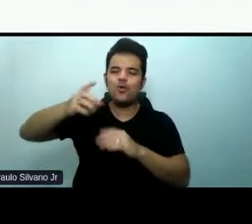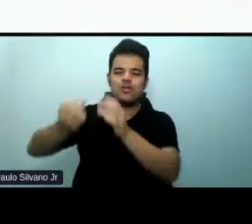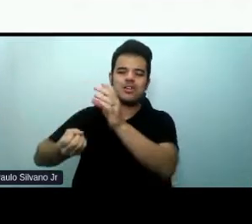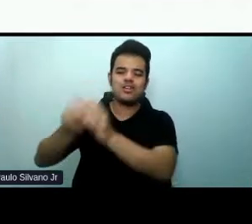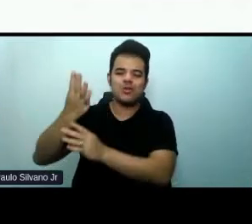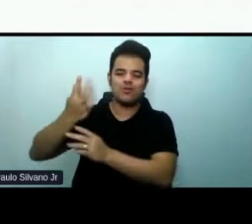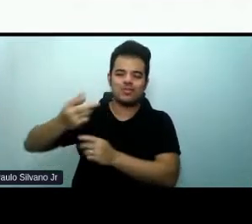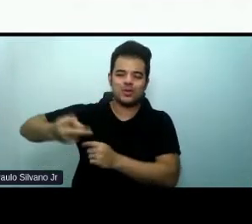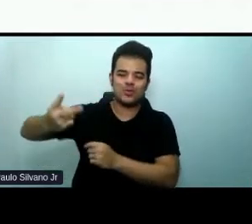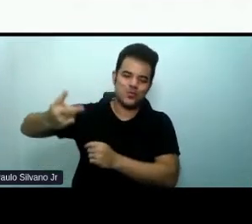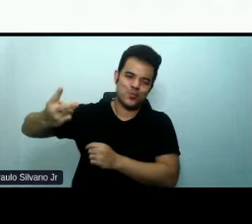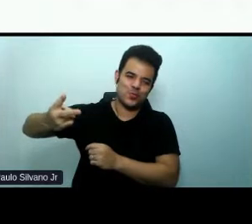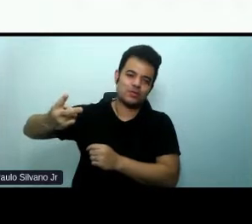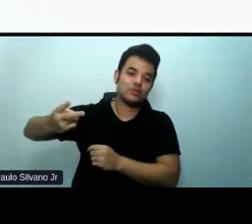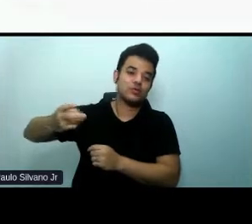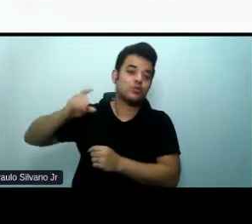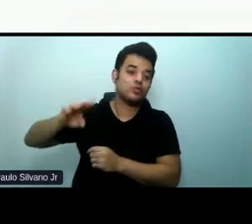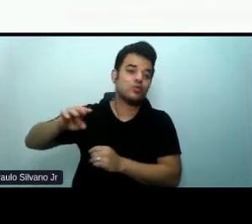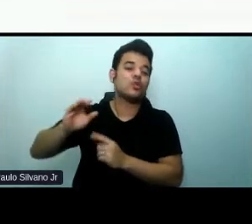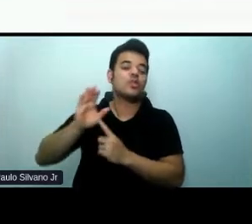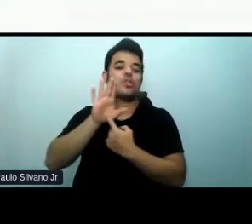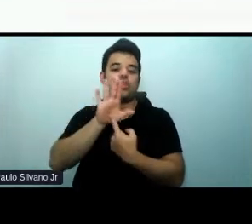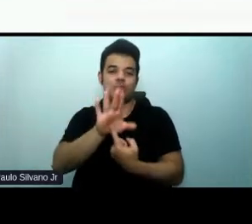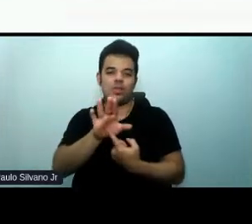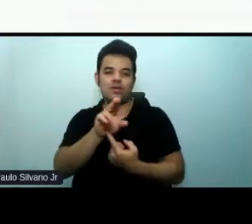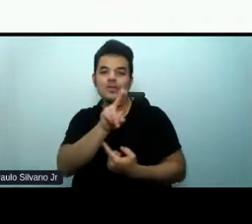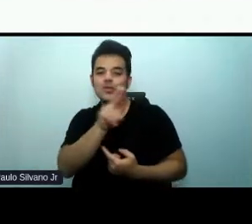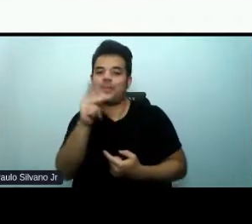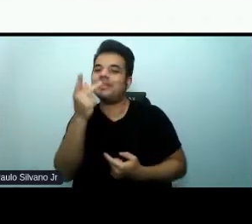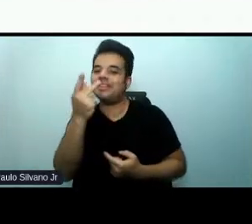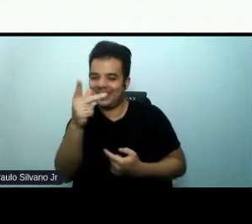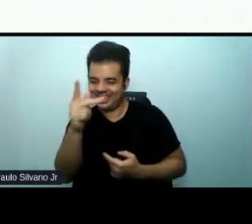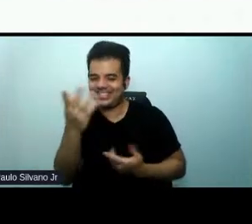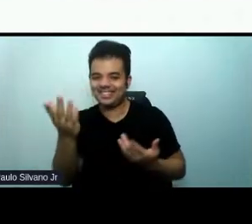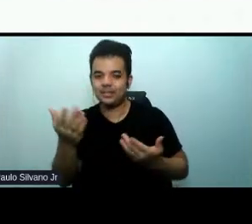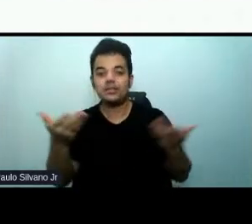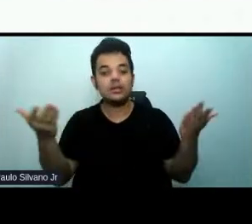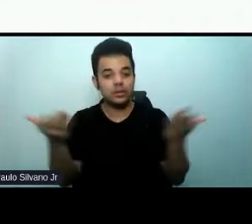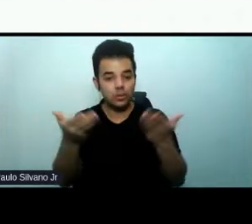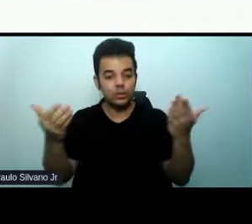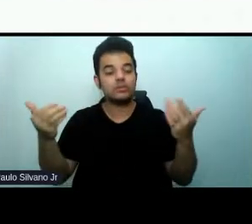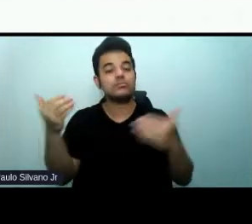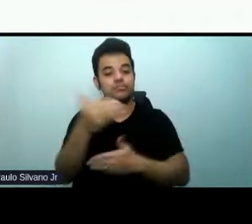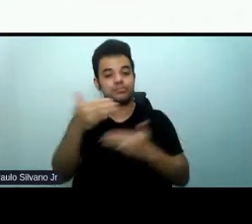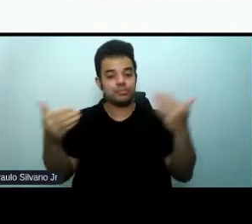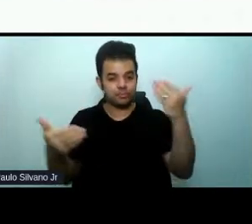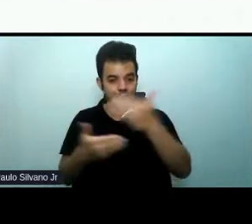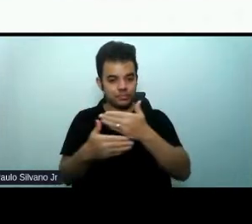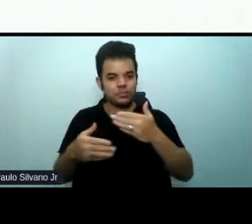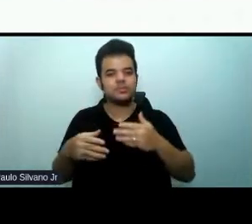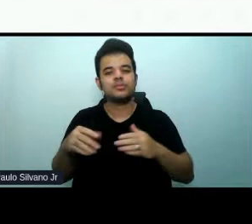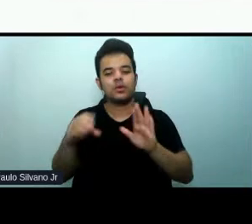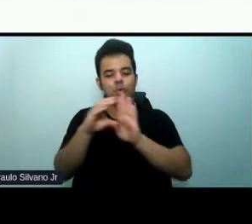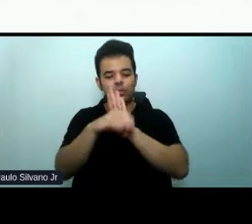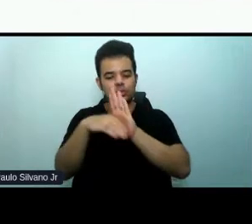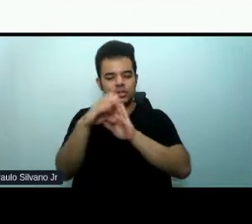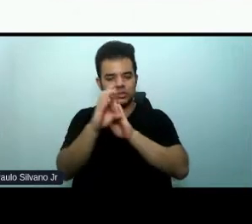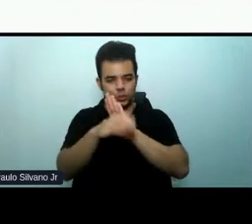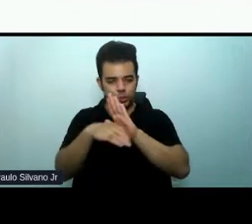apresento como meu nome, né? E então vou colocar algumas coisas conceituais